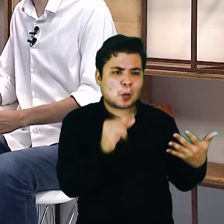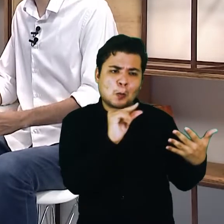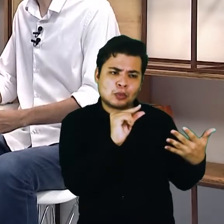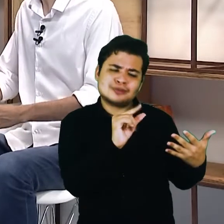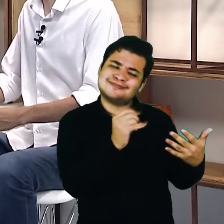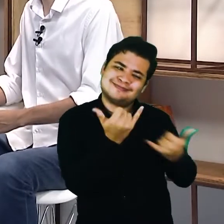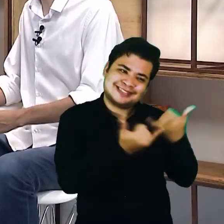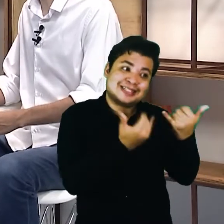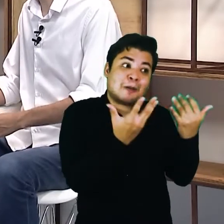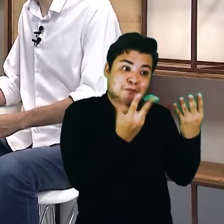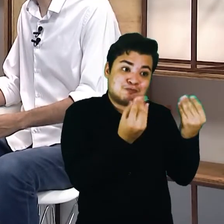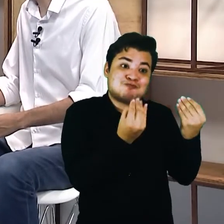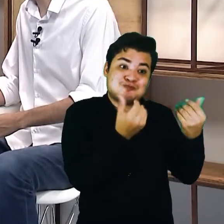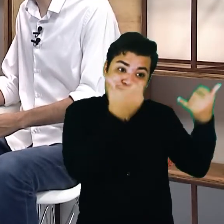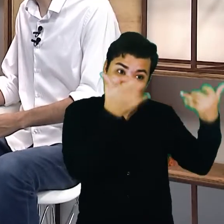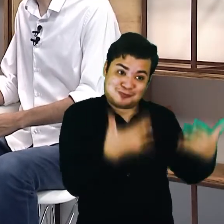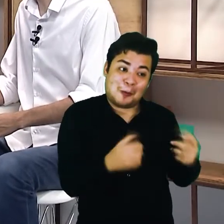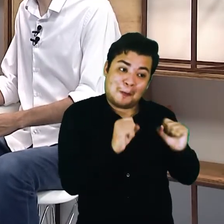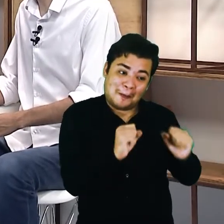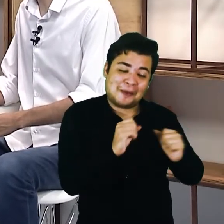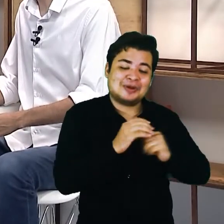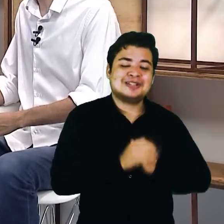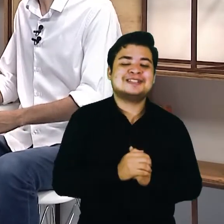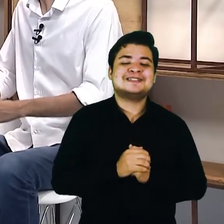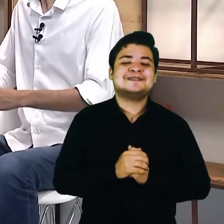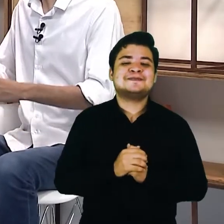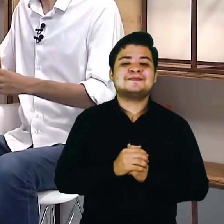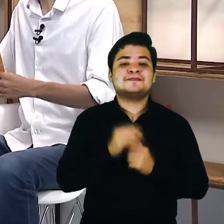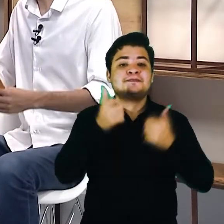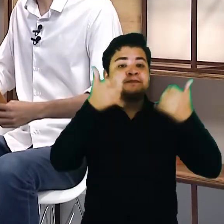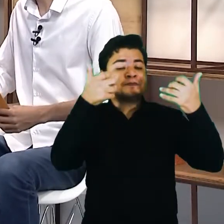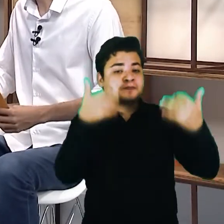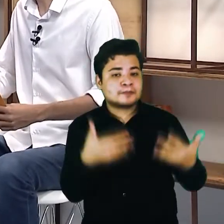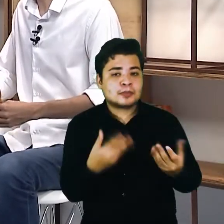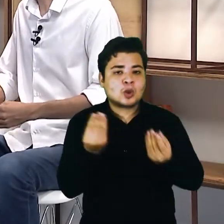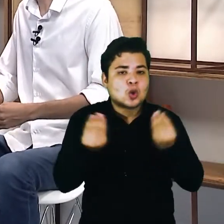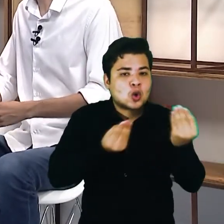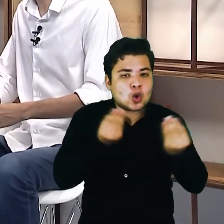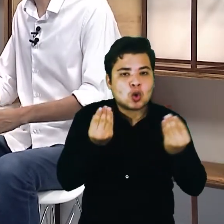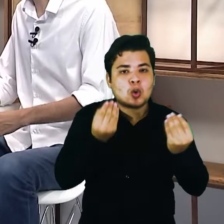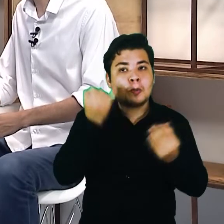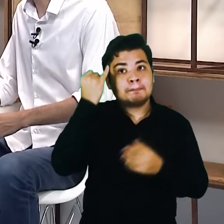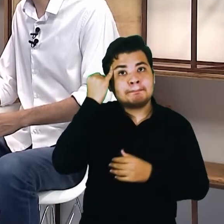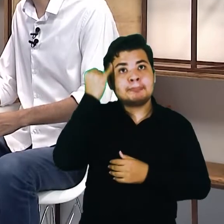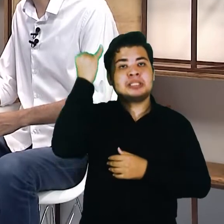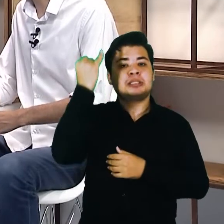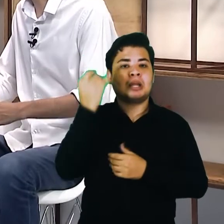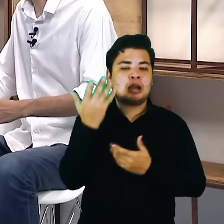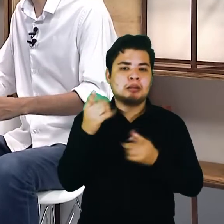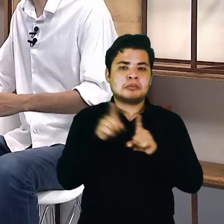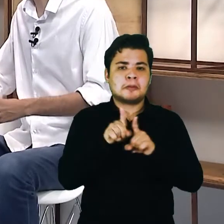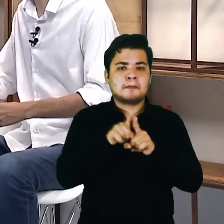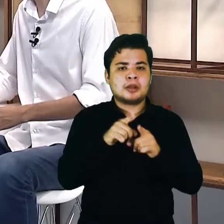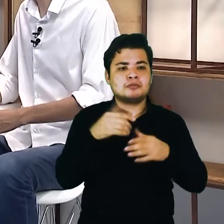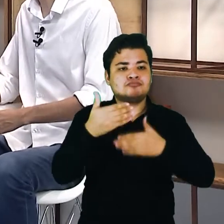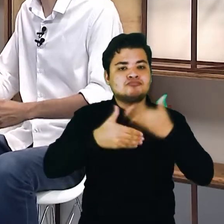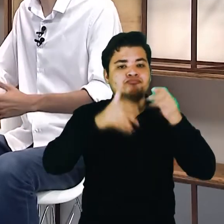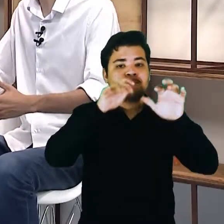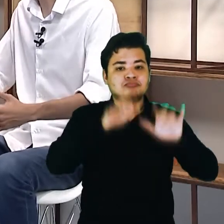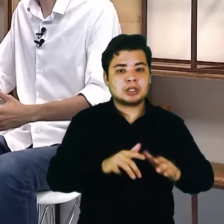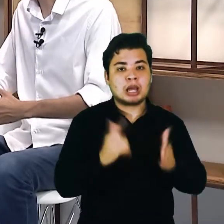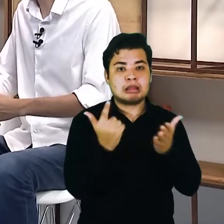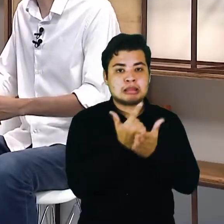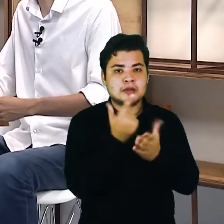muito, sobre o processo de idealização e construção do seu livro, além também do processo